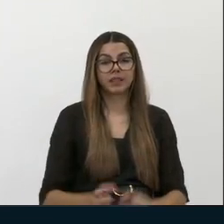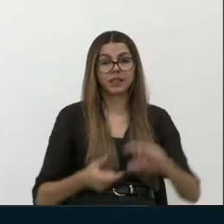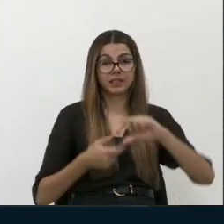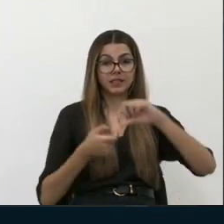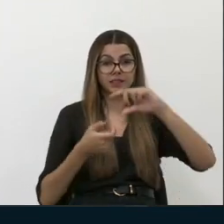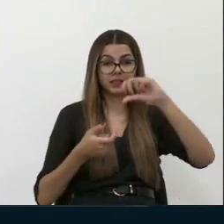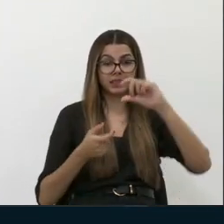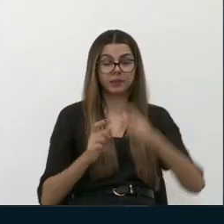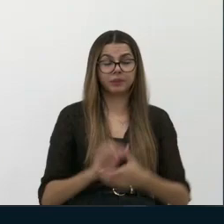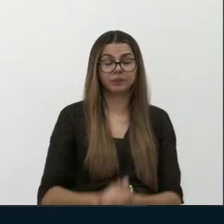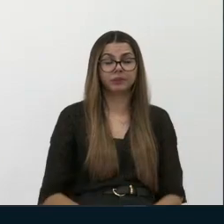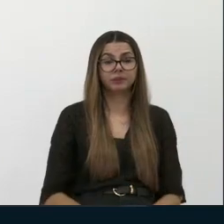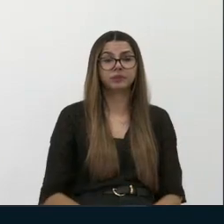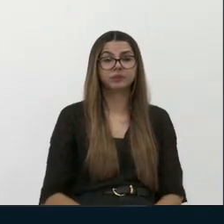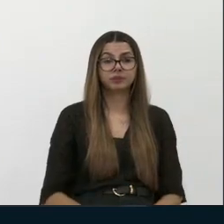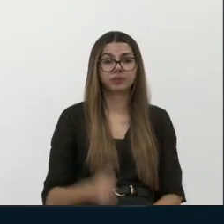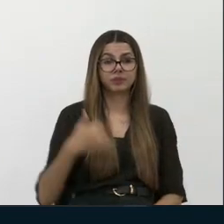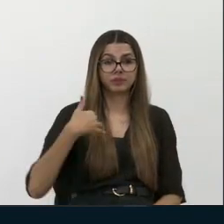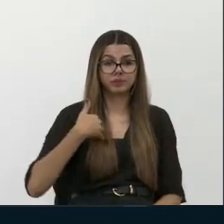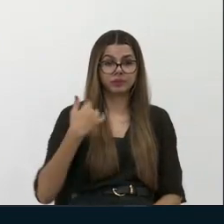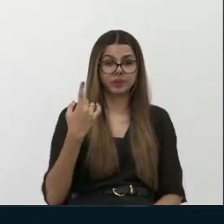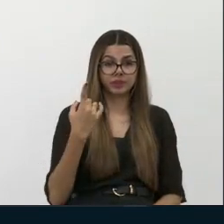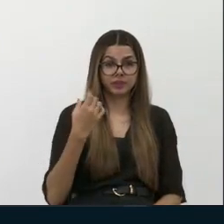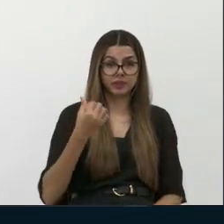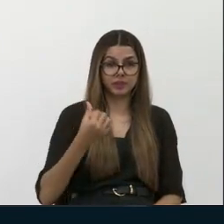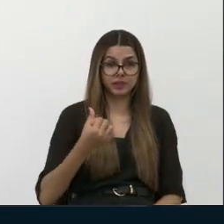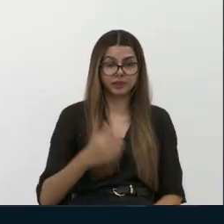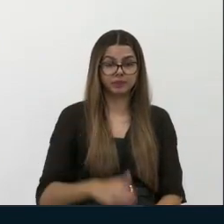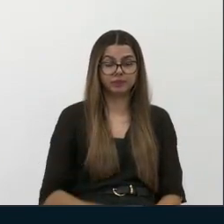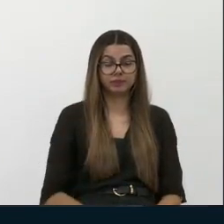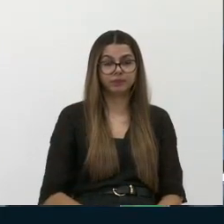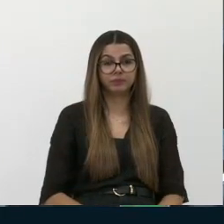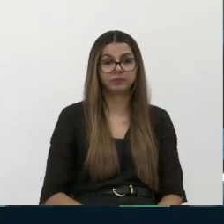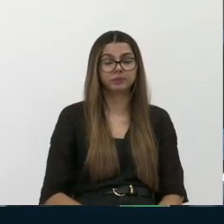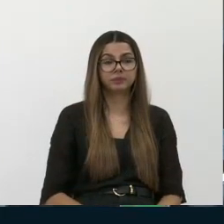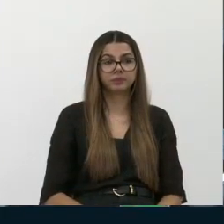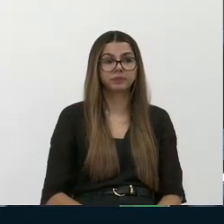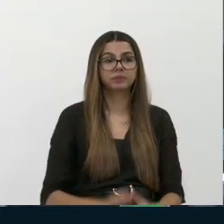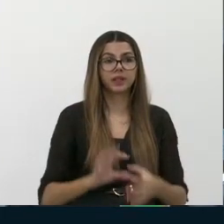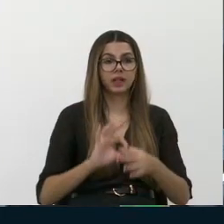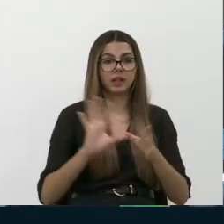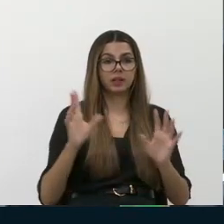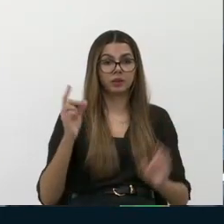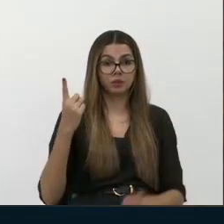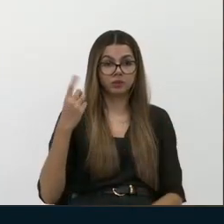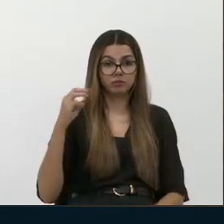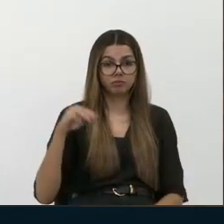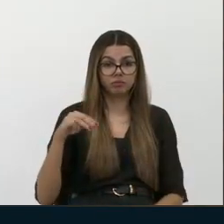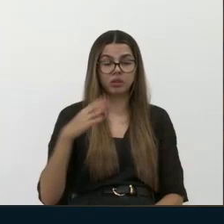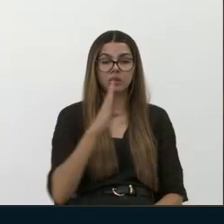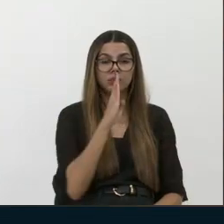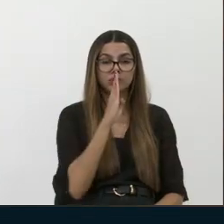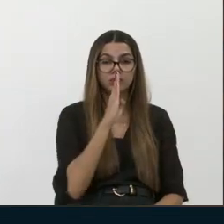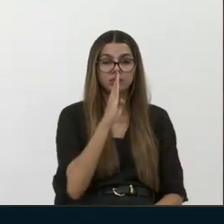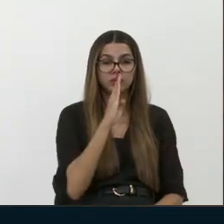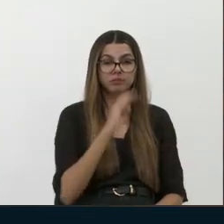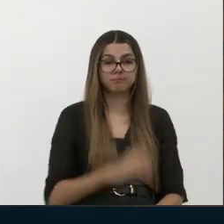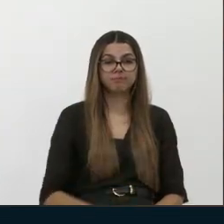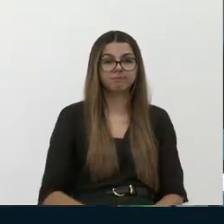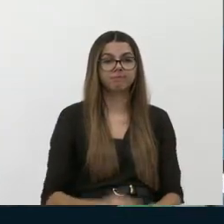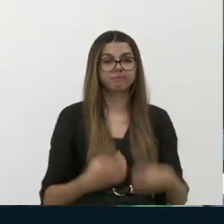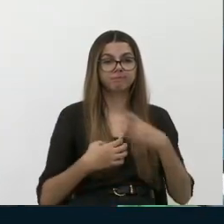anos, partiu cometido pelo câncer. Defiro pedir Vossa Excelência um minuto de silêncio a todos os citados aqui e meus